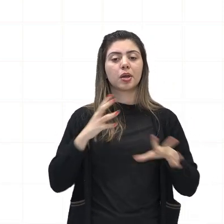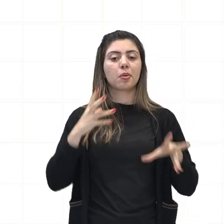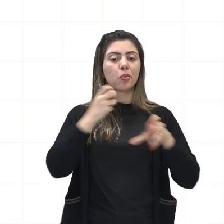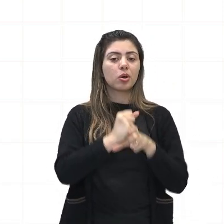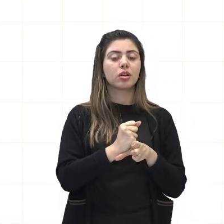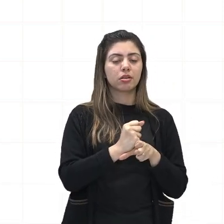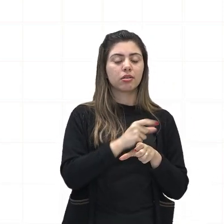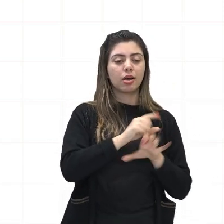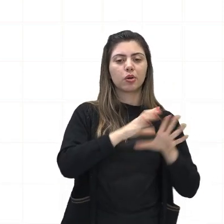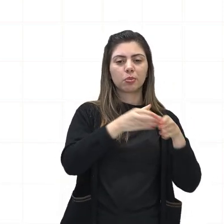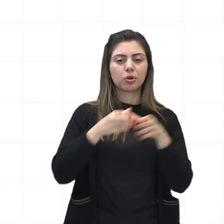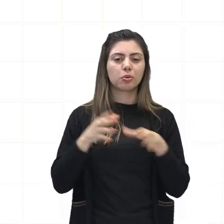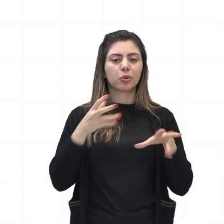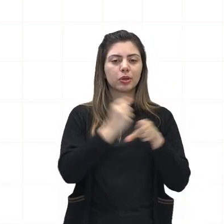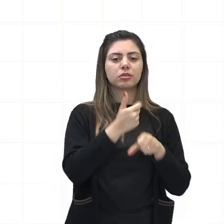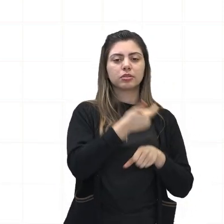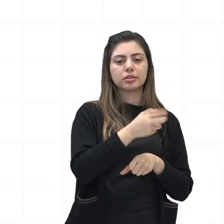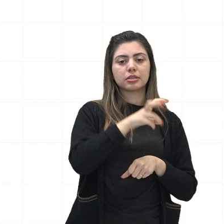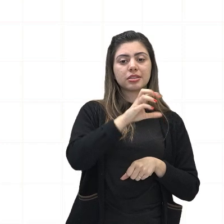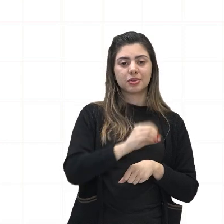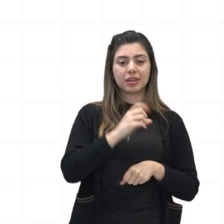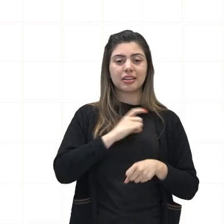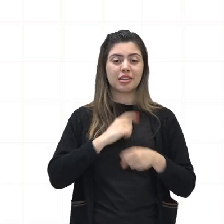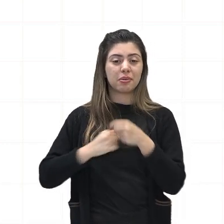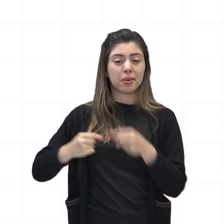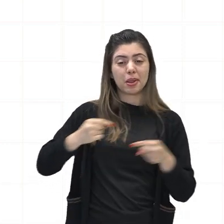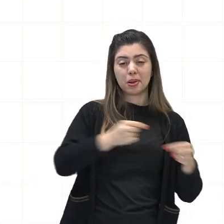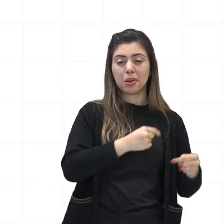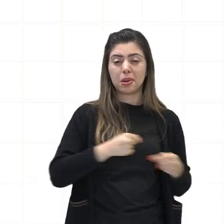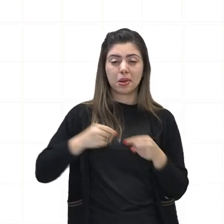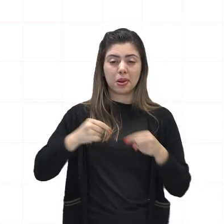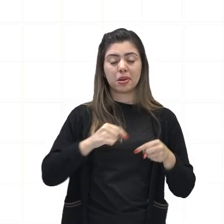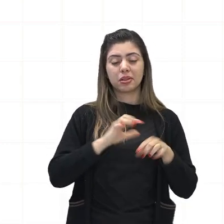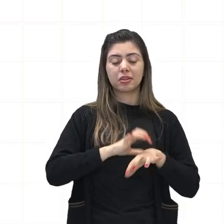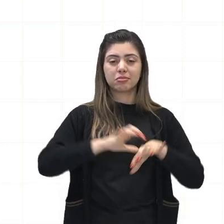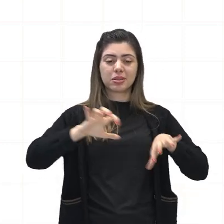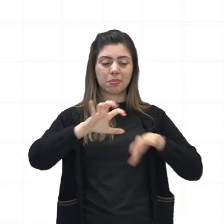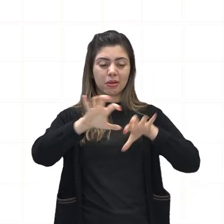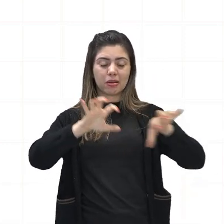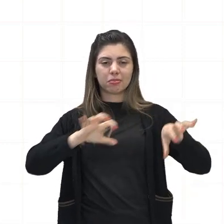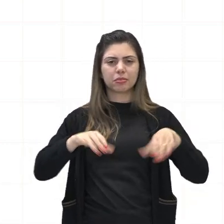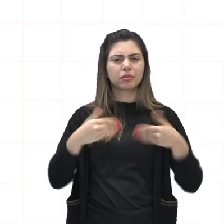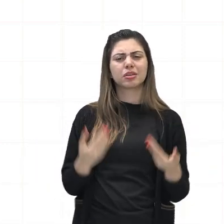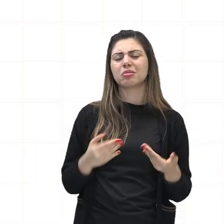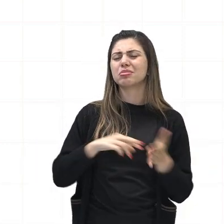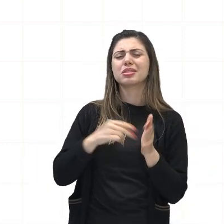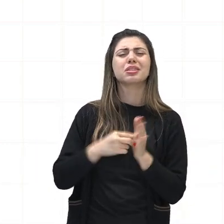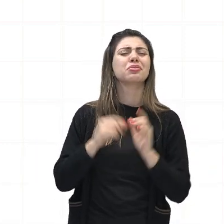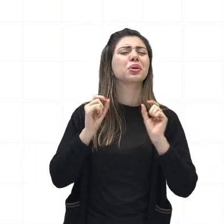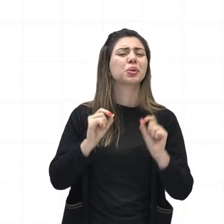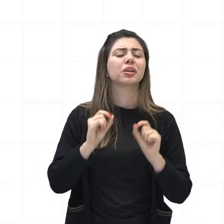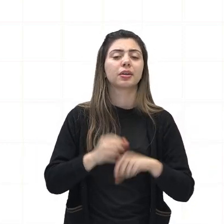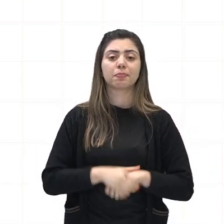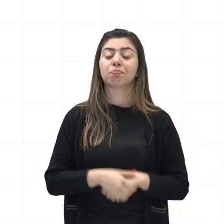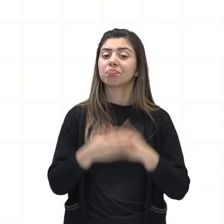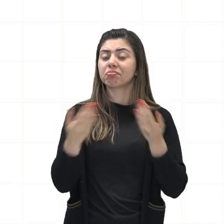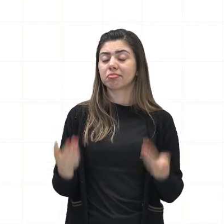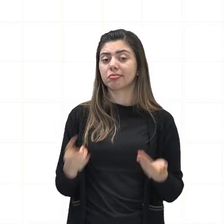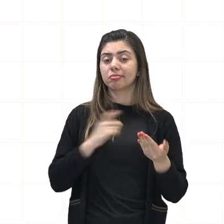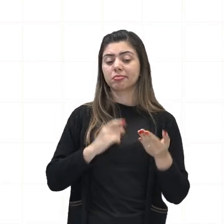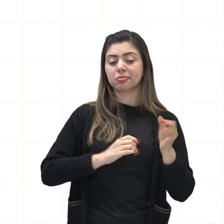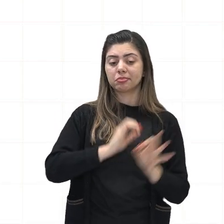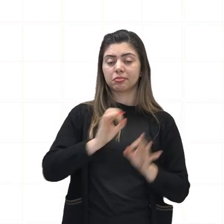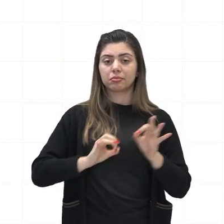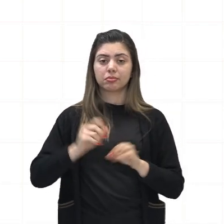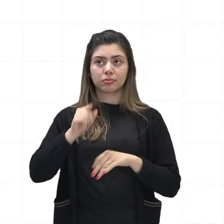étnicos diferentes gerou tensões e conflitos separatistas. O que isso está falando, professor? Está falando que no processo de